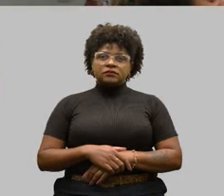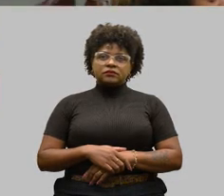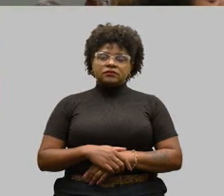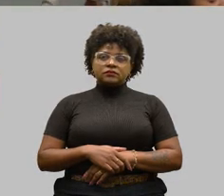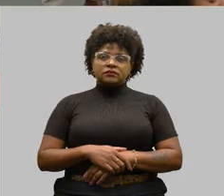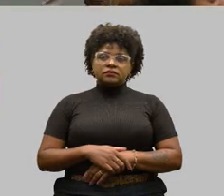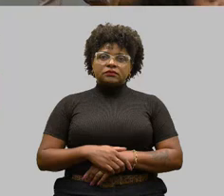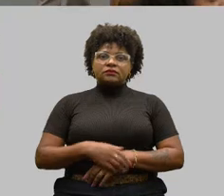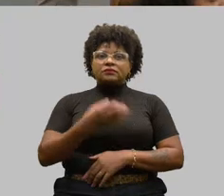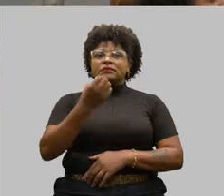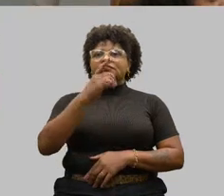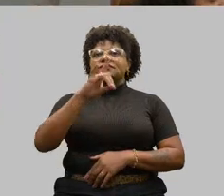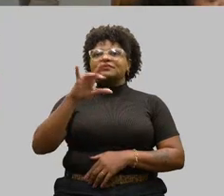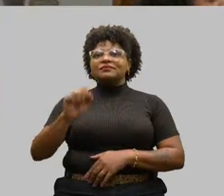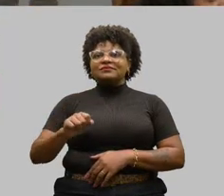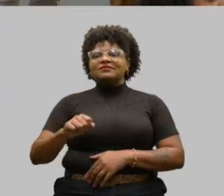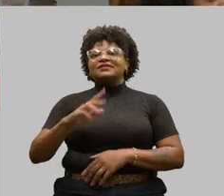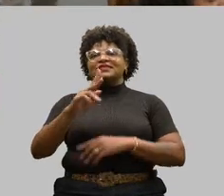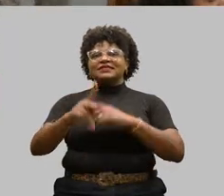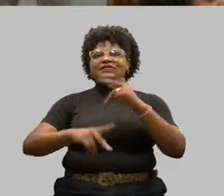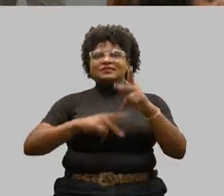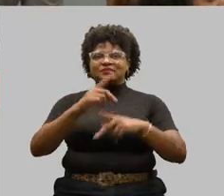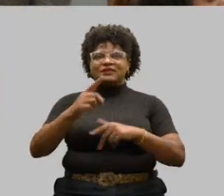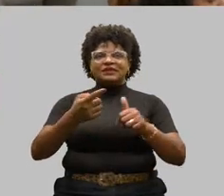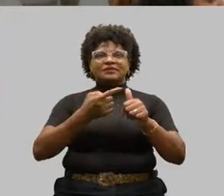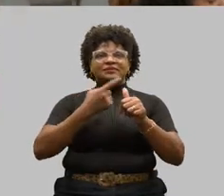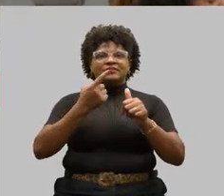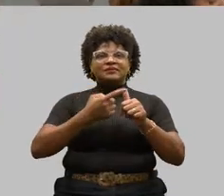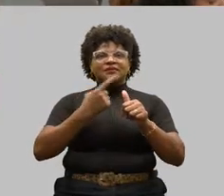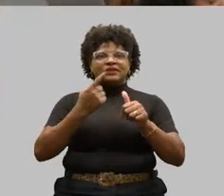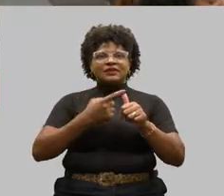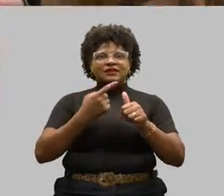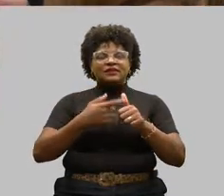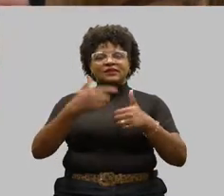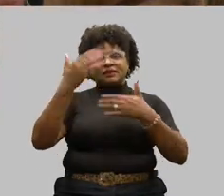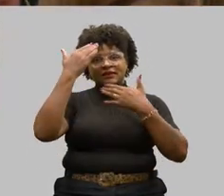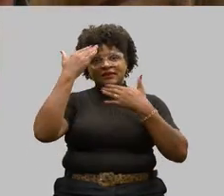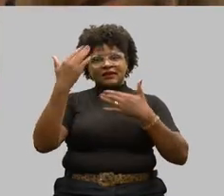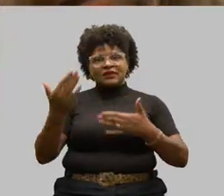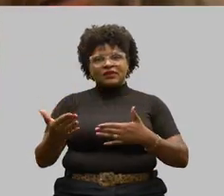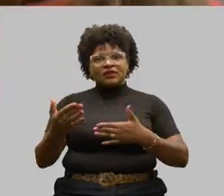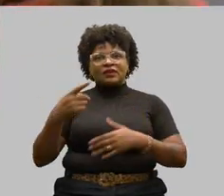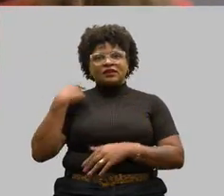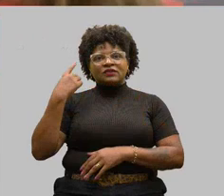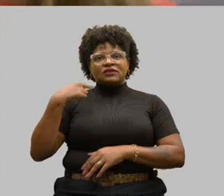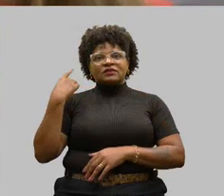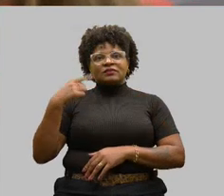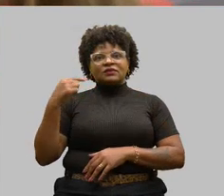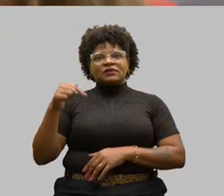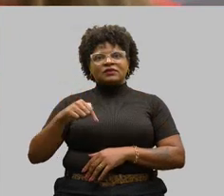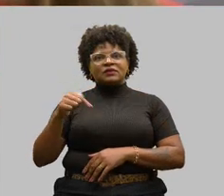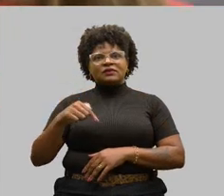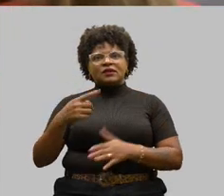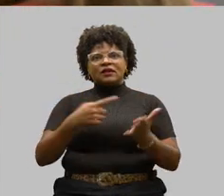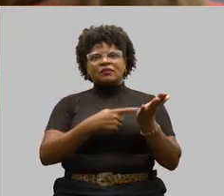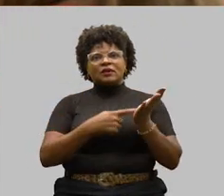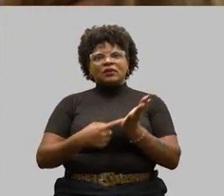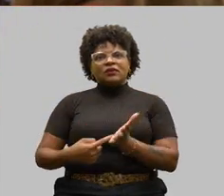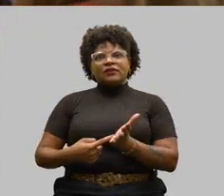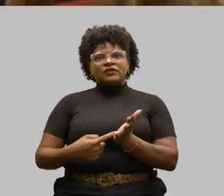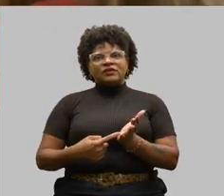Bom dia pessoal primeiro eu queria agradecer aos deputados pelo convite